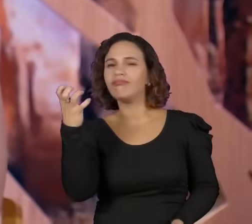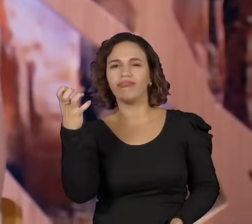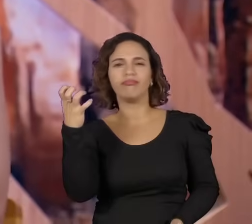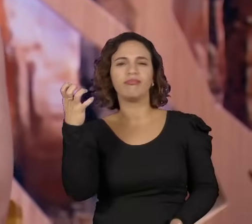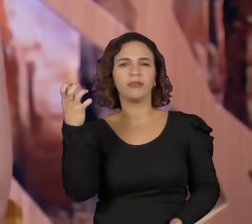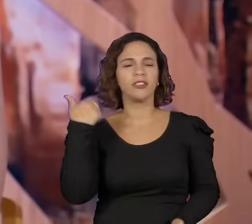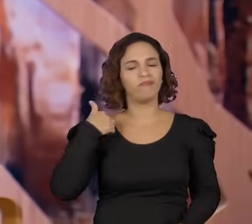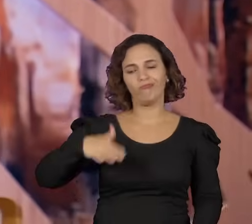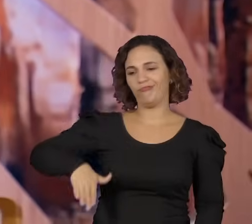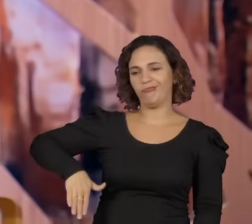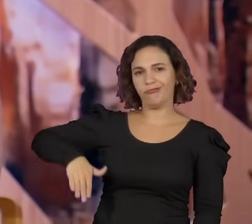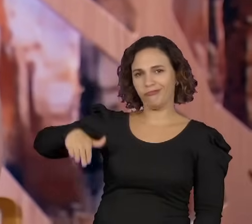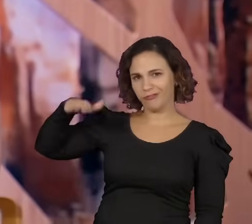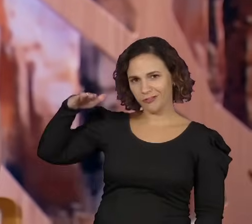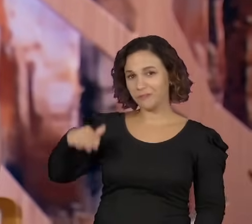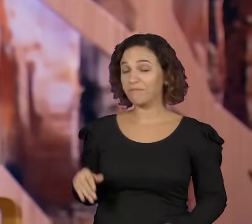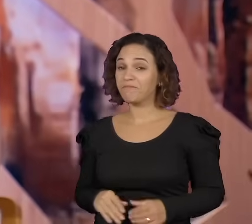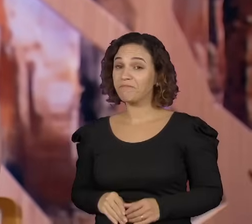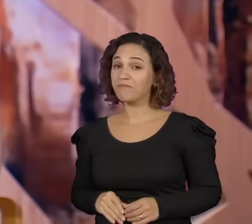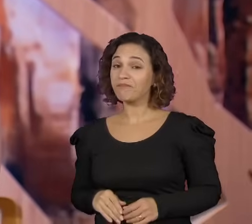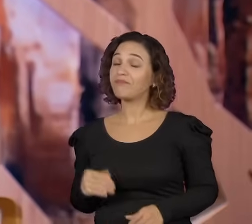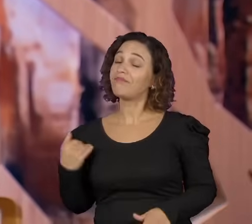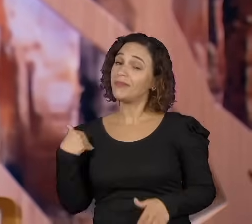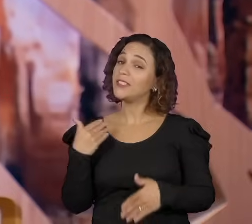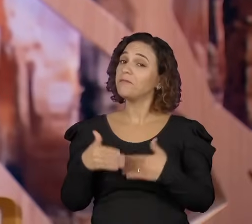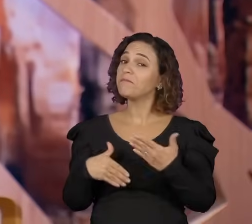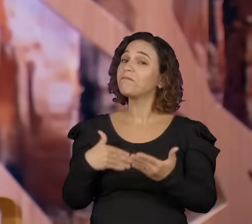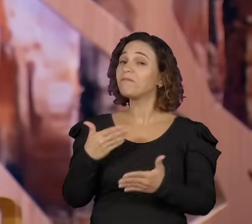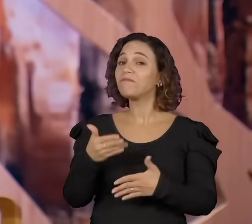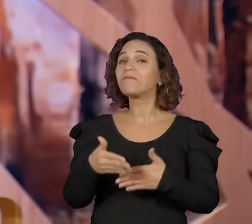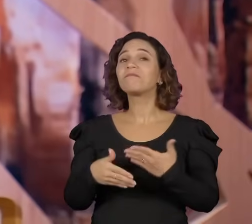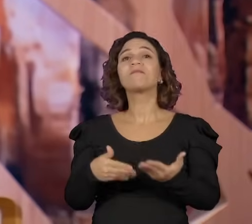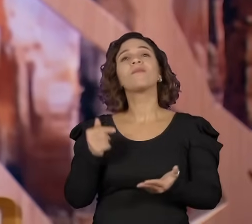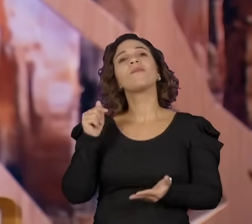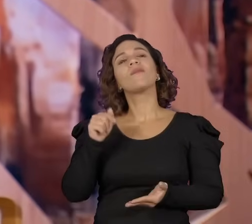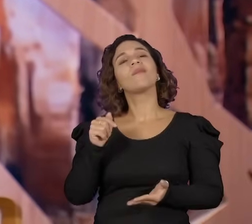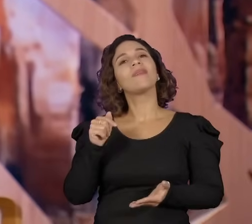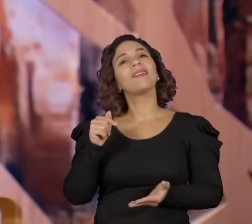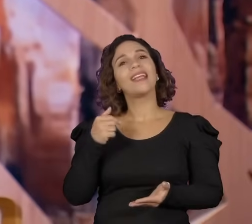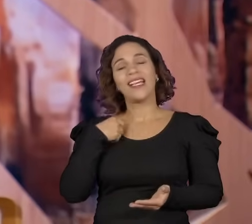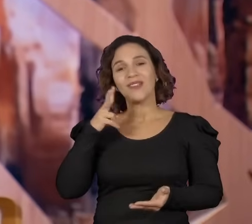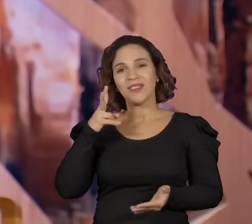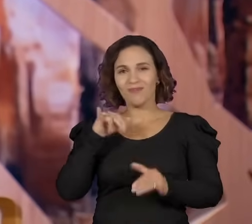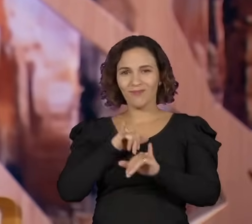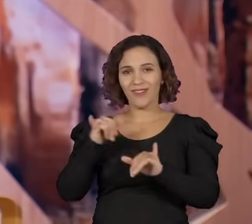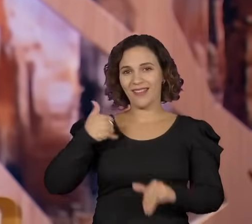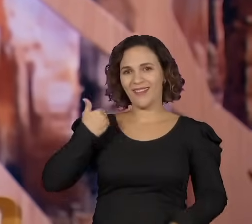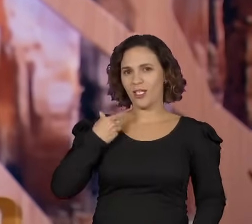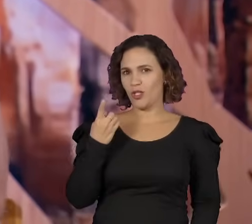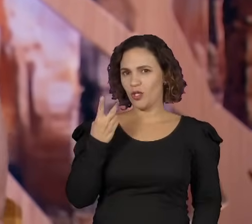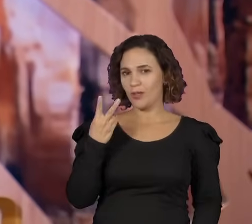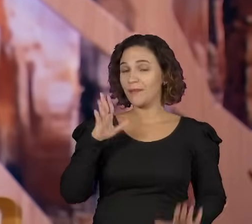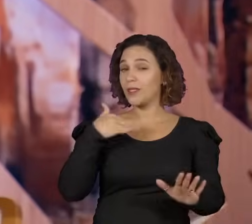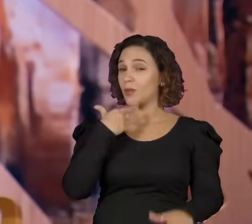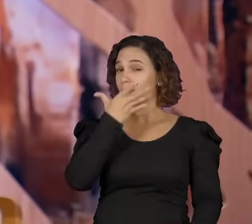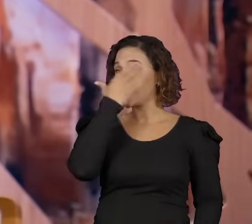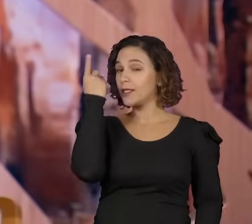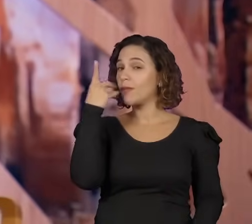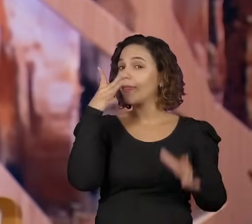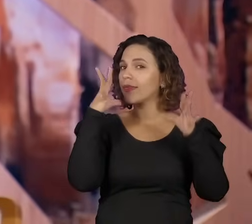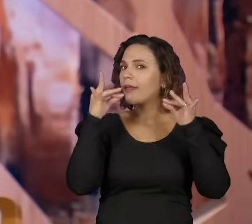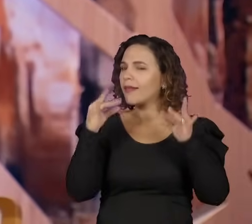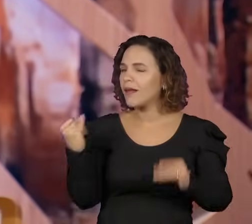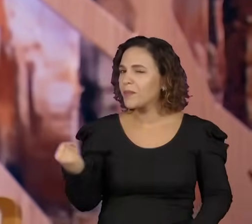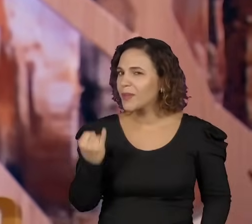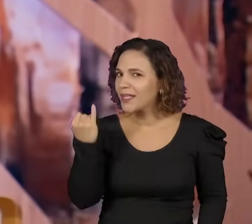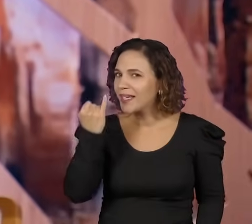atenção desde a infância. E é algo que inclusive, eu sempre falo que foi aos 12 anos, mas eu esqueço de um detalhe muito importante,